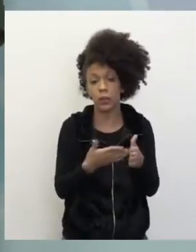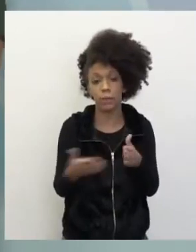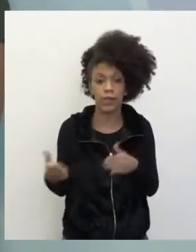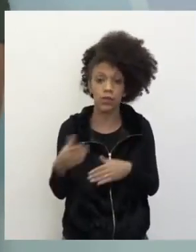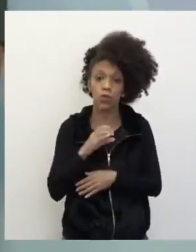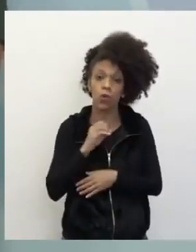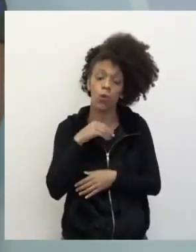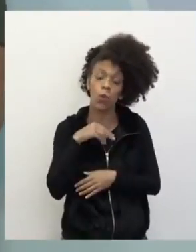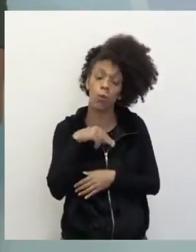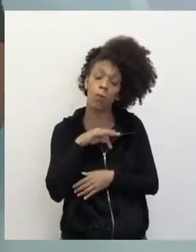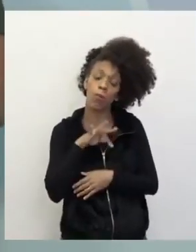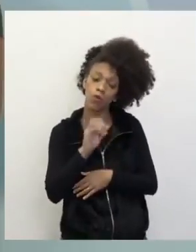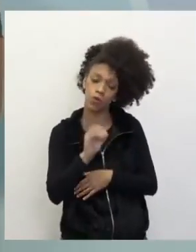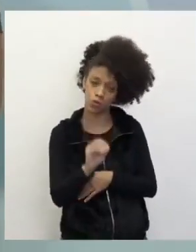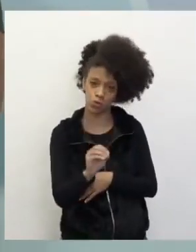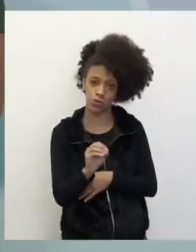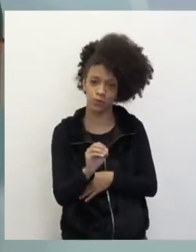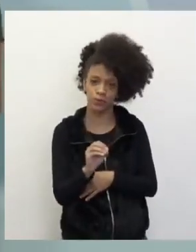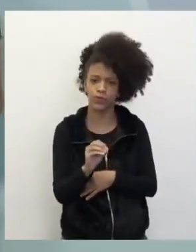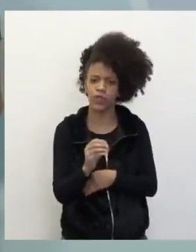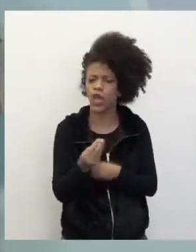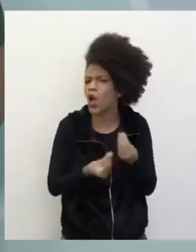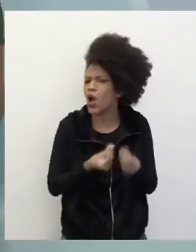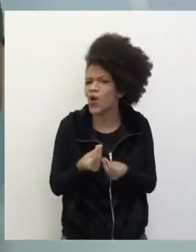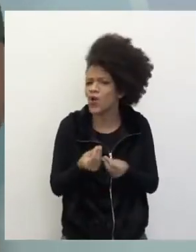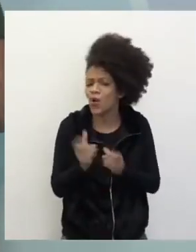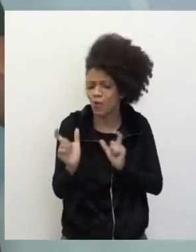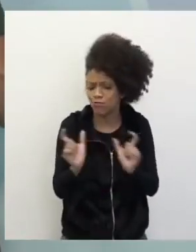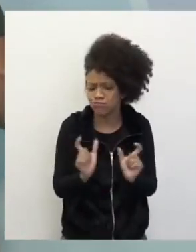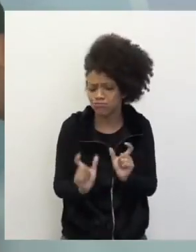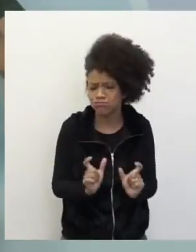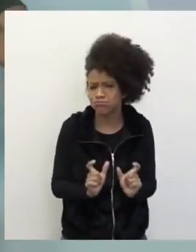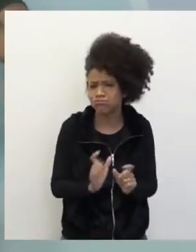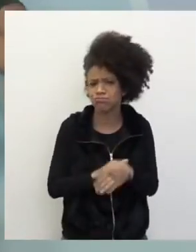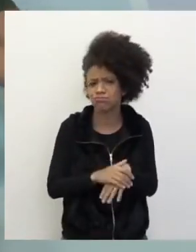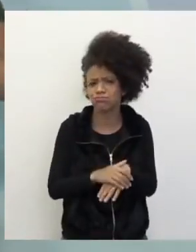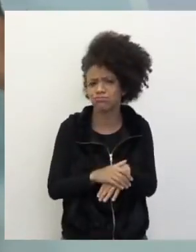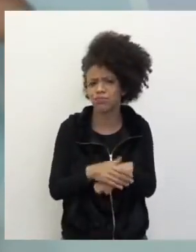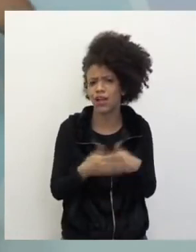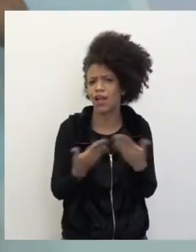composto por subordinação. E como é que eu classifico essa